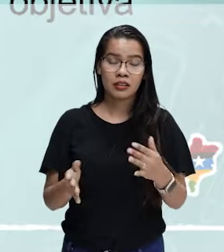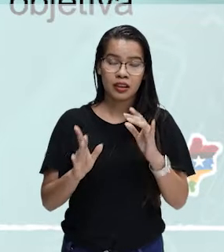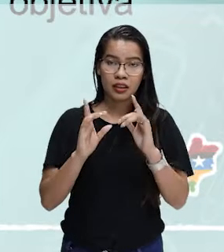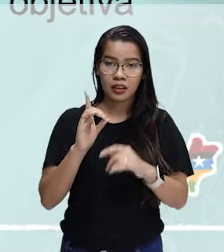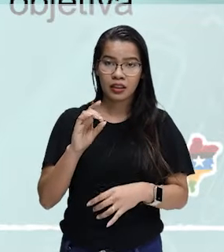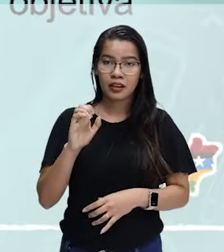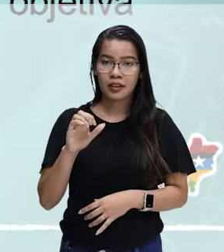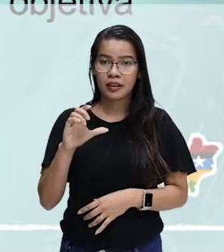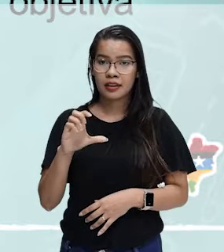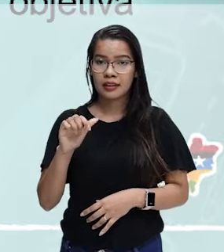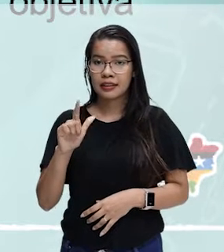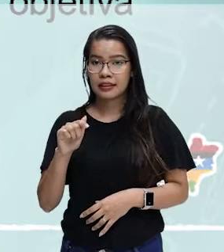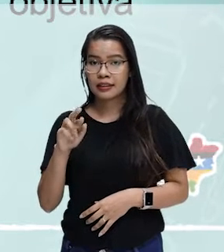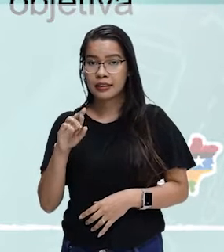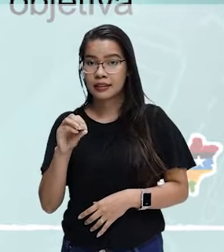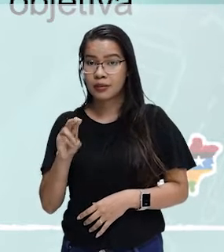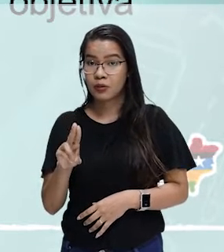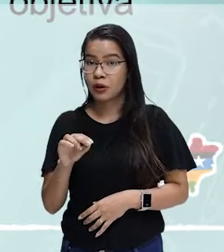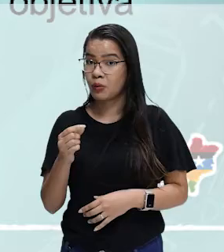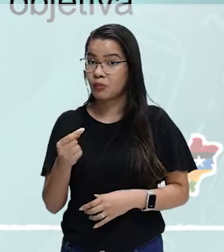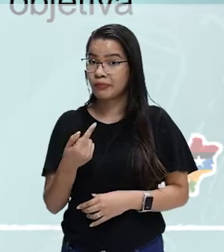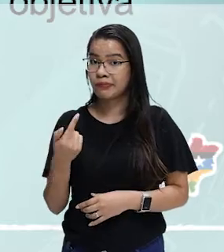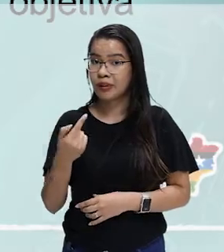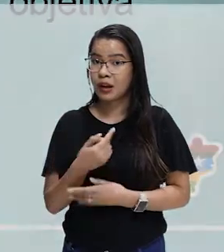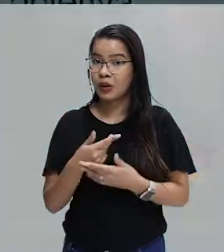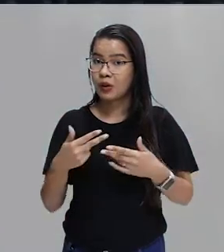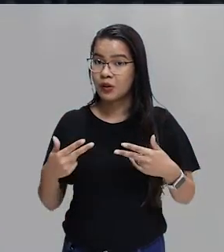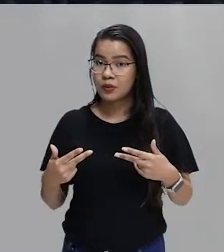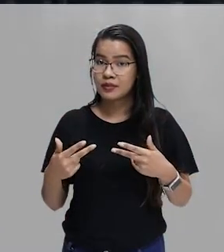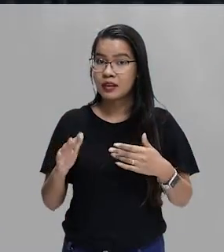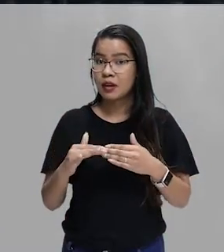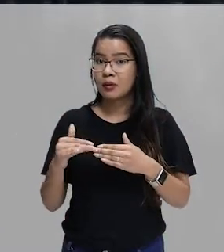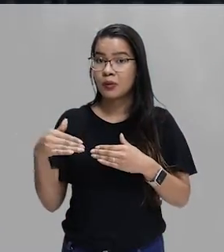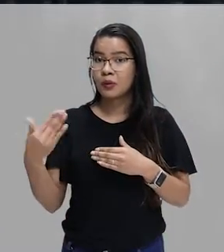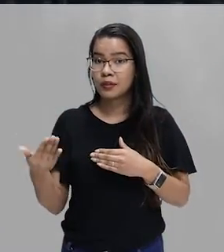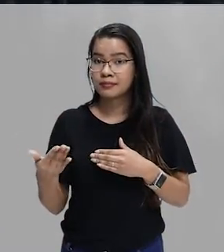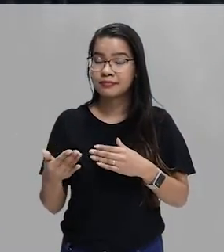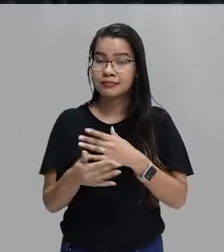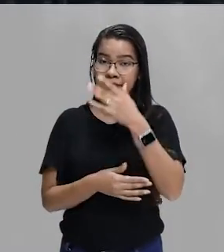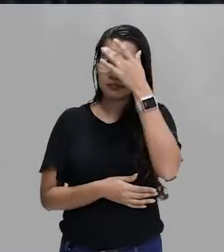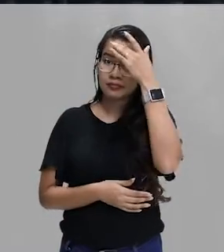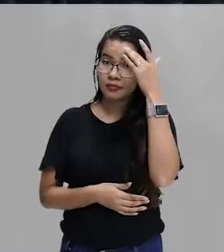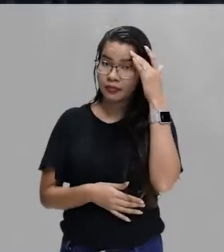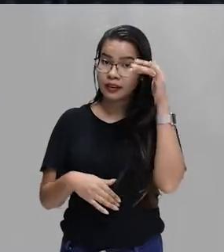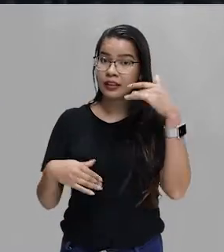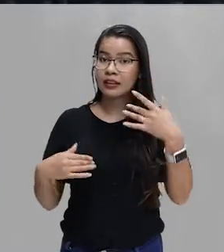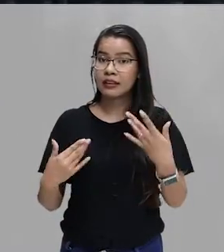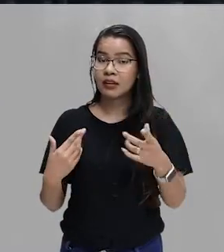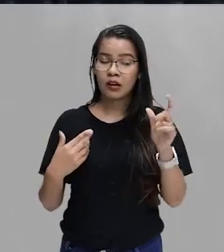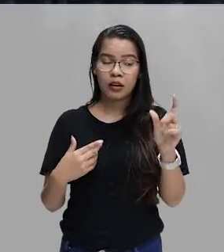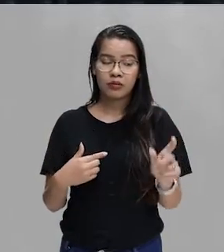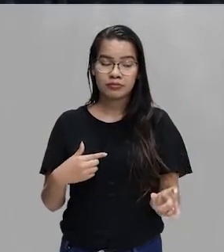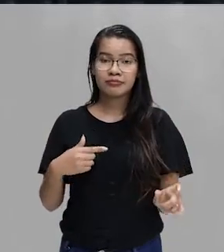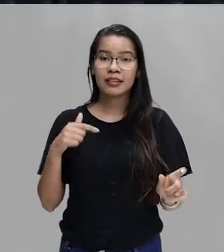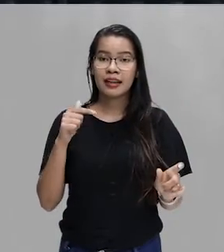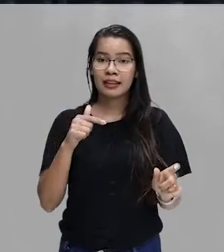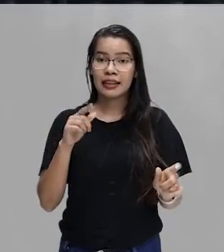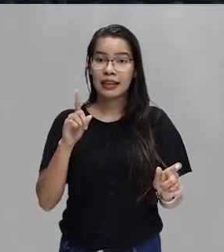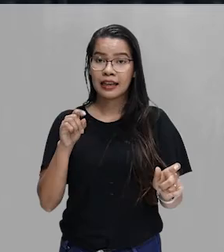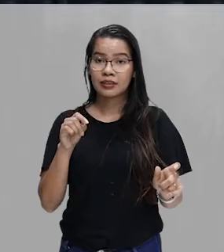Declarou. Quem declara, declara alguma coisa a alguém. Então, alguém, que é o sujeito